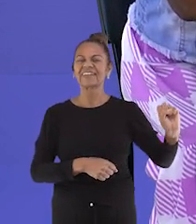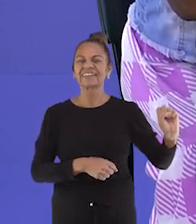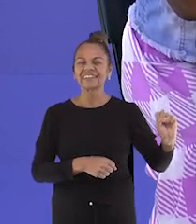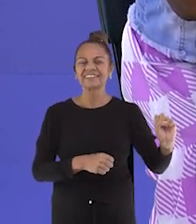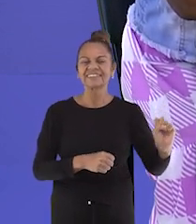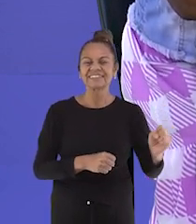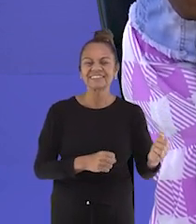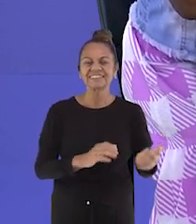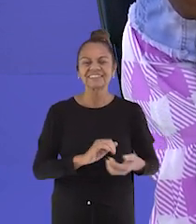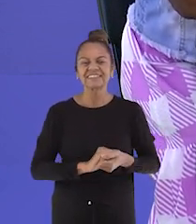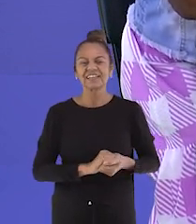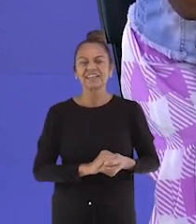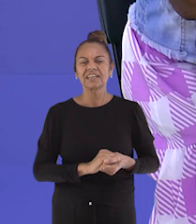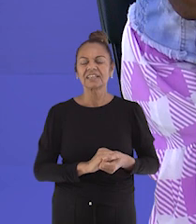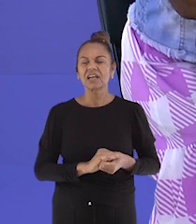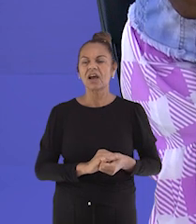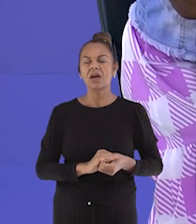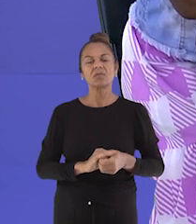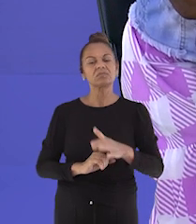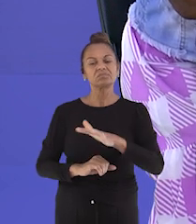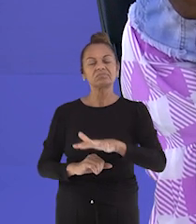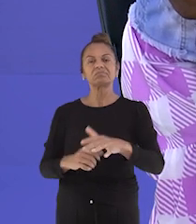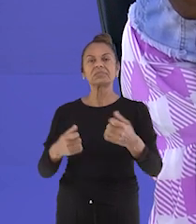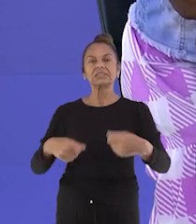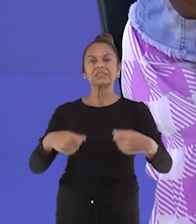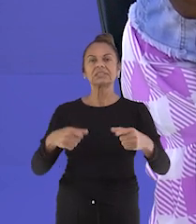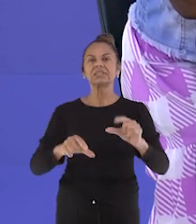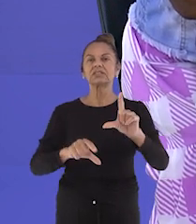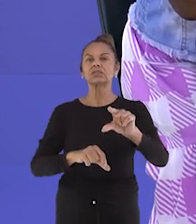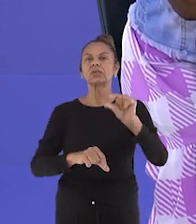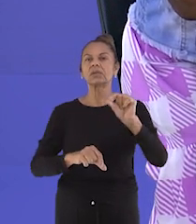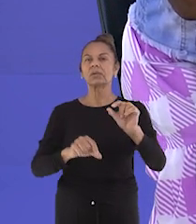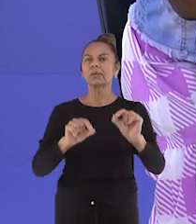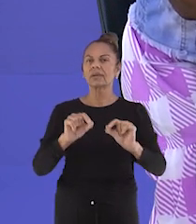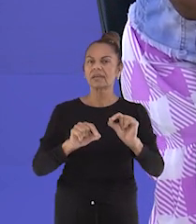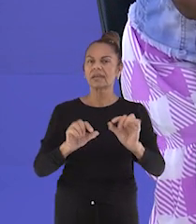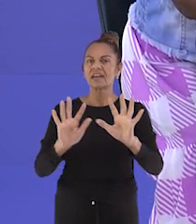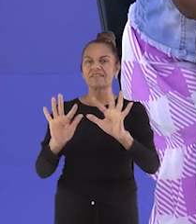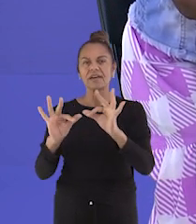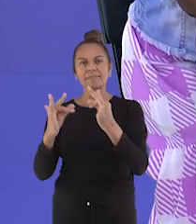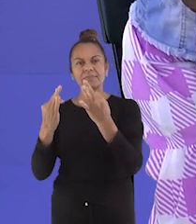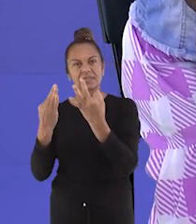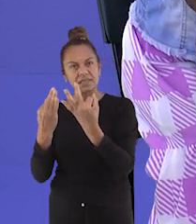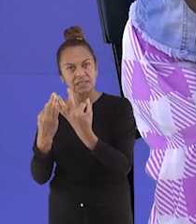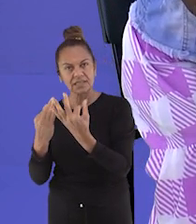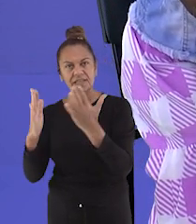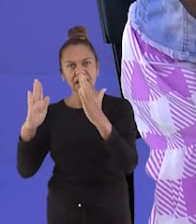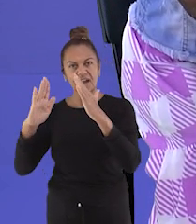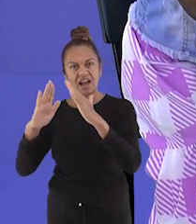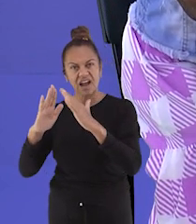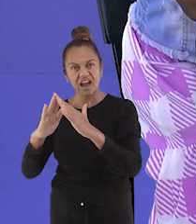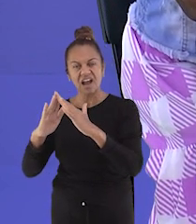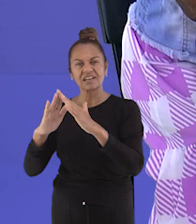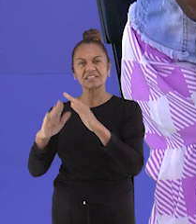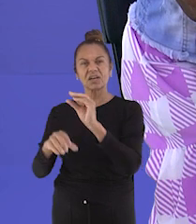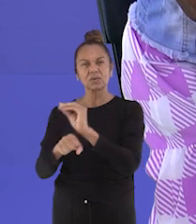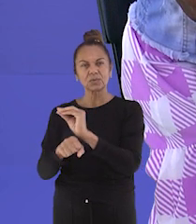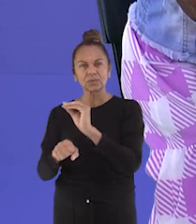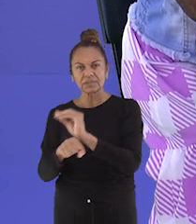1998. Já tem alguns anos, né, Elisa? Anos. Então, eles tinham que escolher entre cuidar da